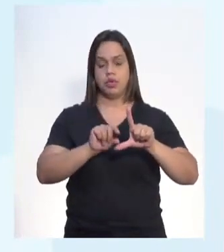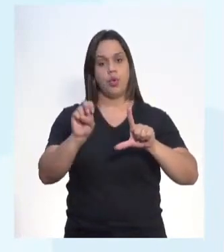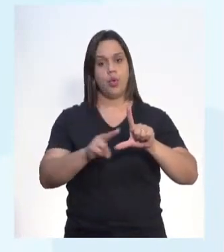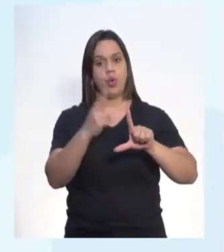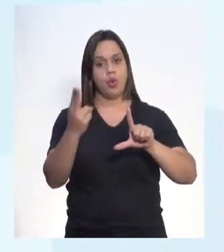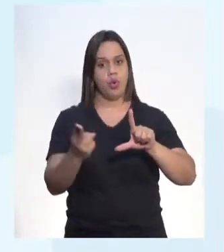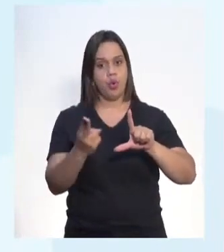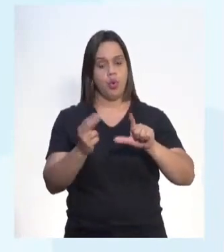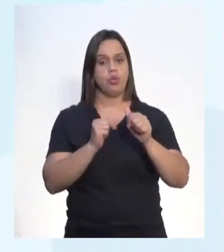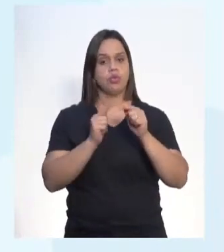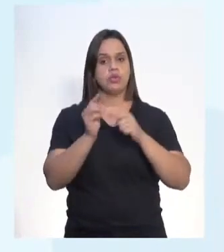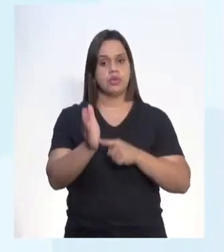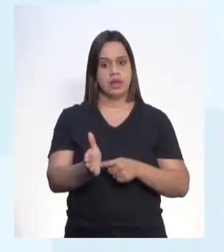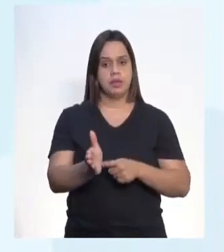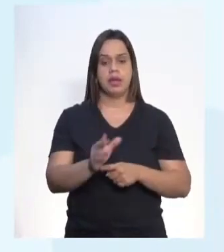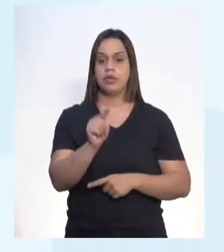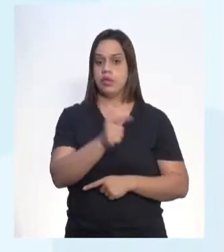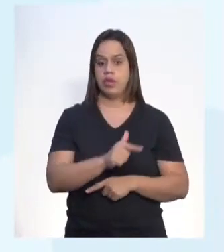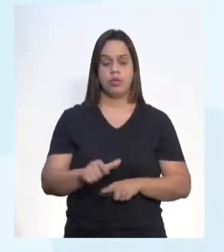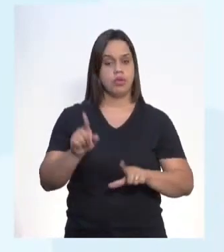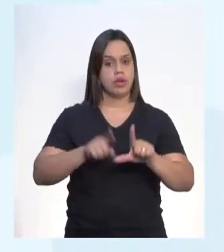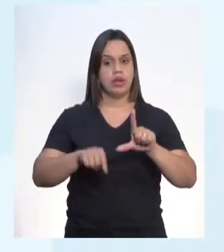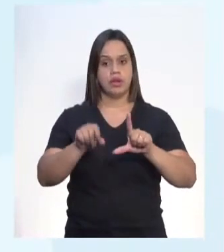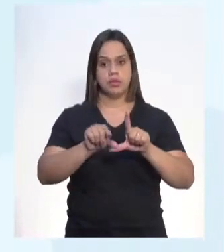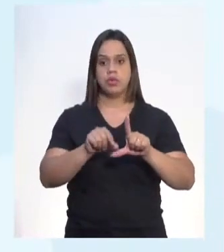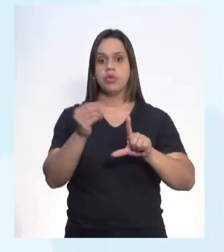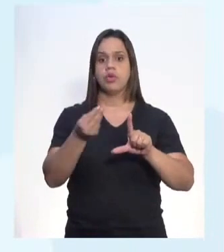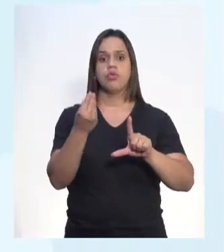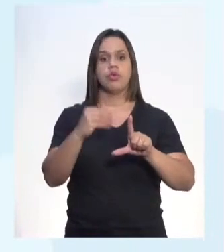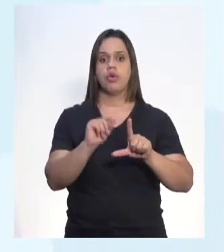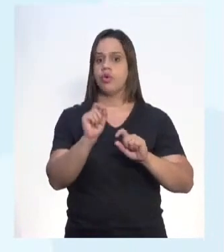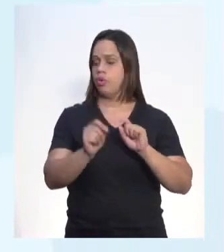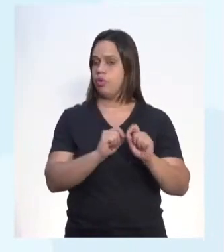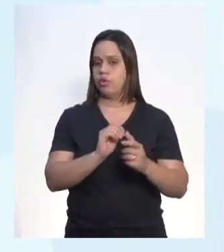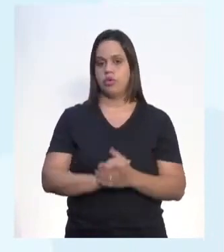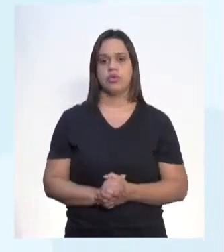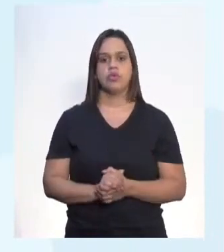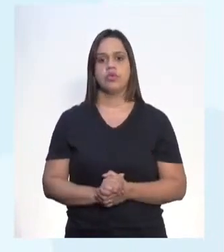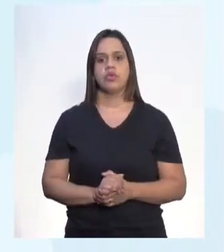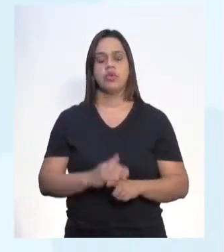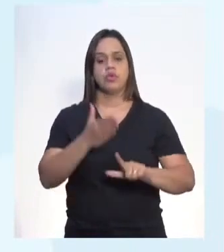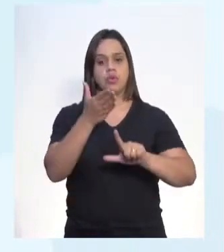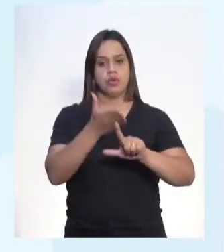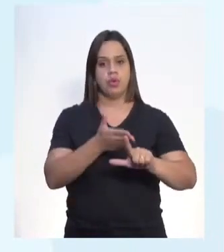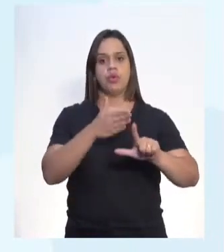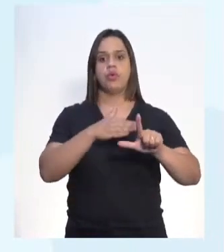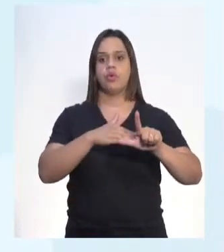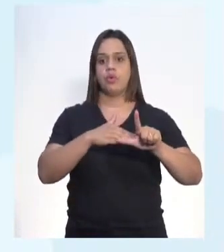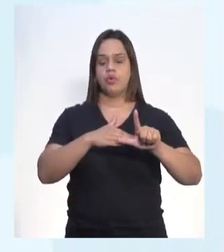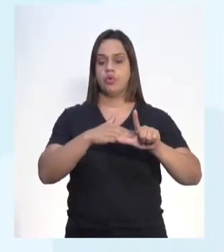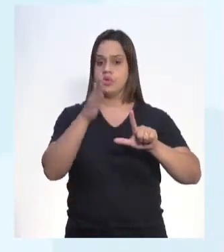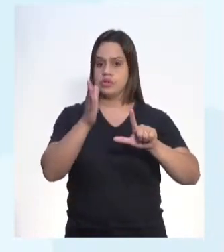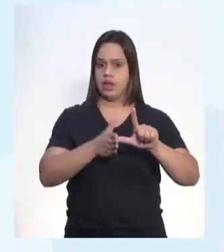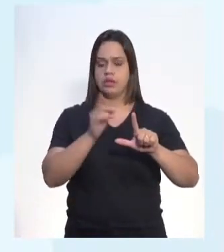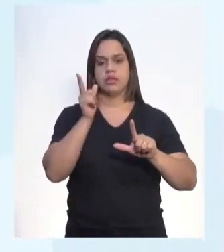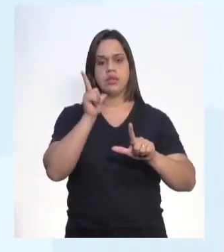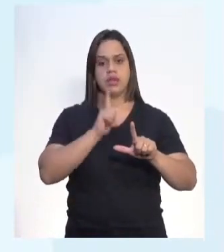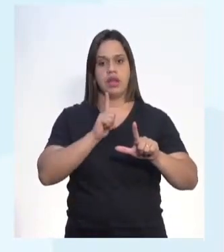ou segmentos. Não tenho letras minúsculas, coloco os lados, os segmentos. Então, eu vou